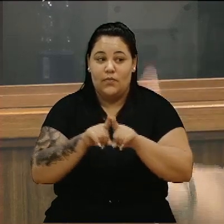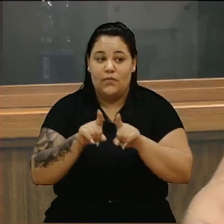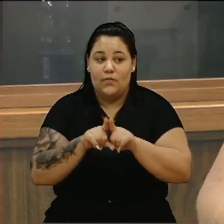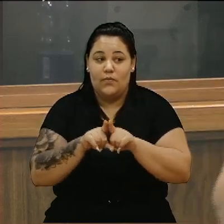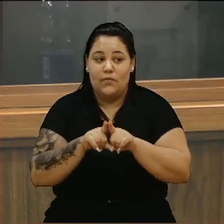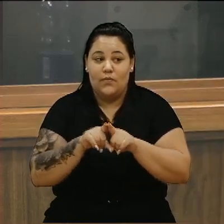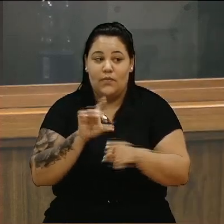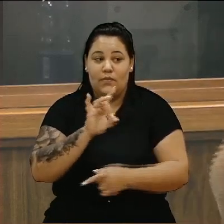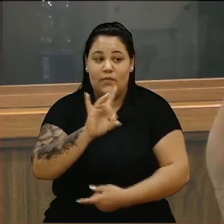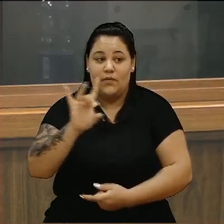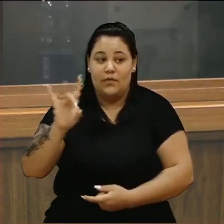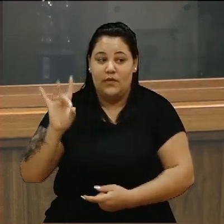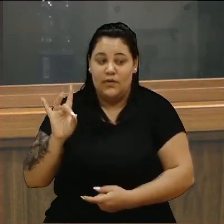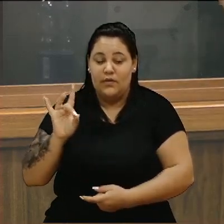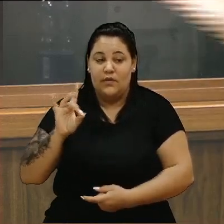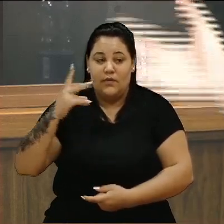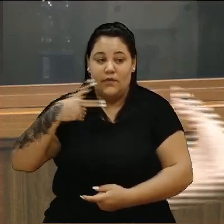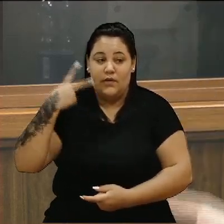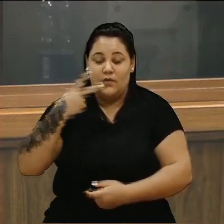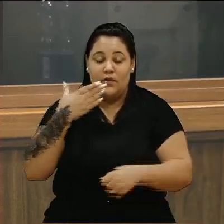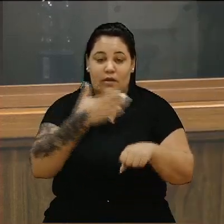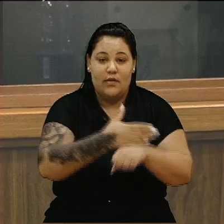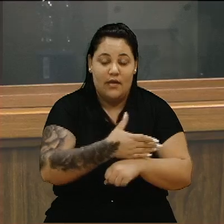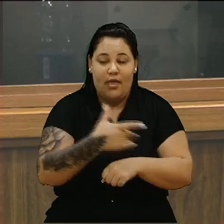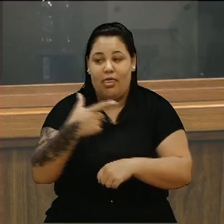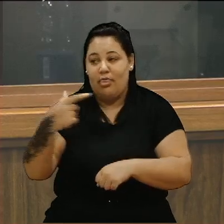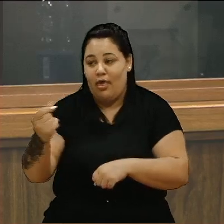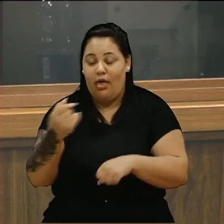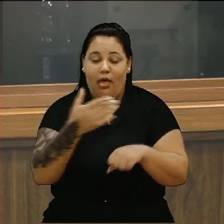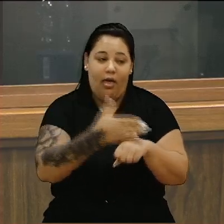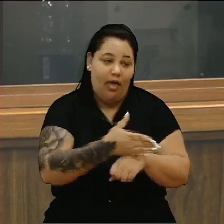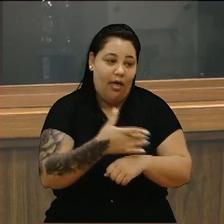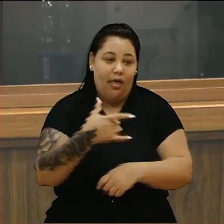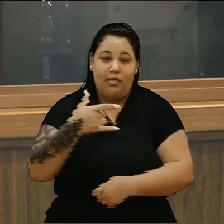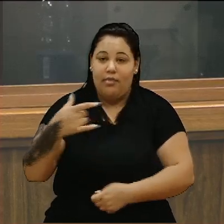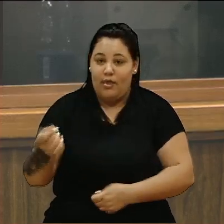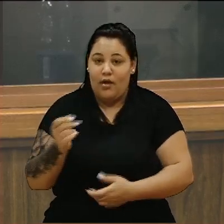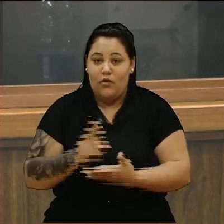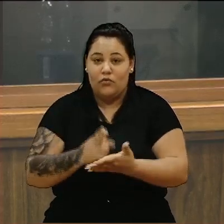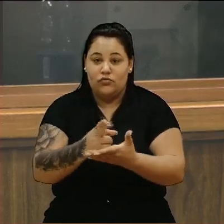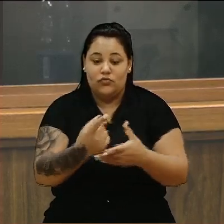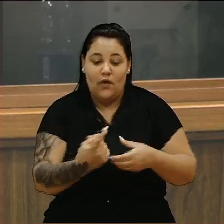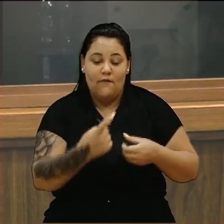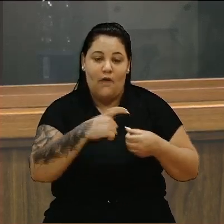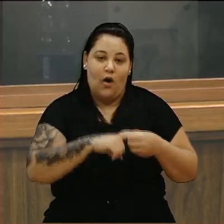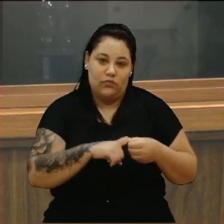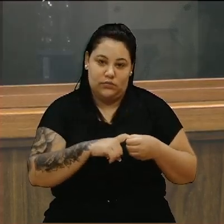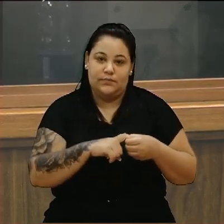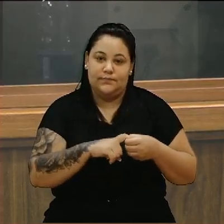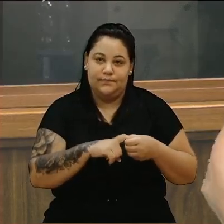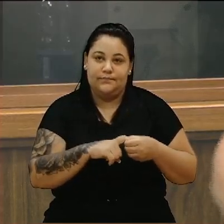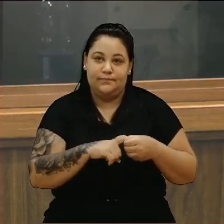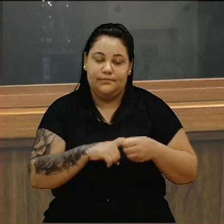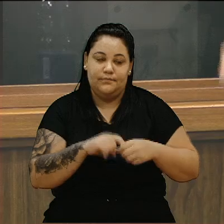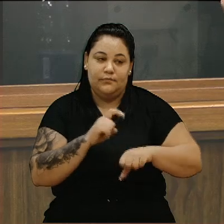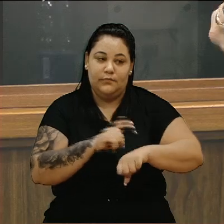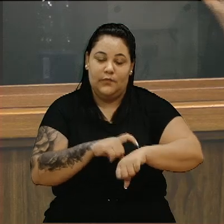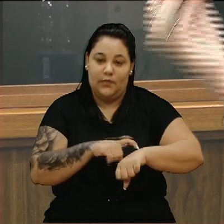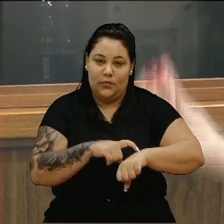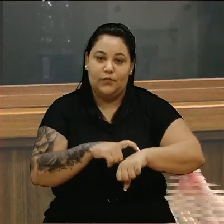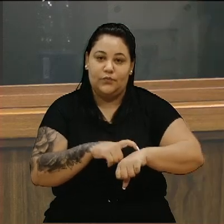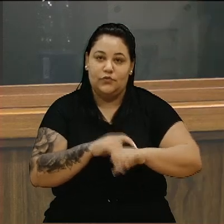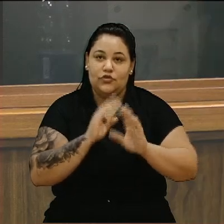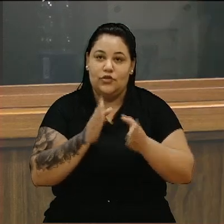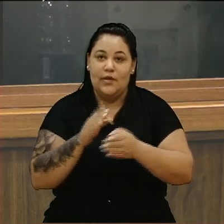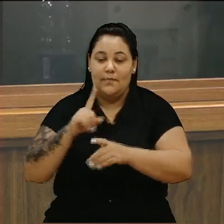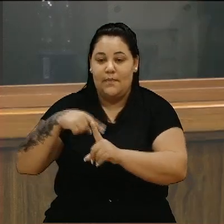cada vereador que entra, ou que sai, ou que já continua, ou que volta, retomar um tema e que está há mais de